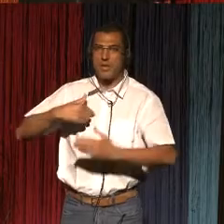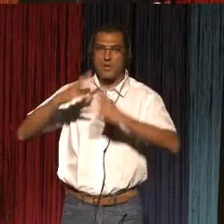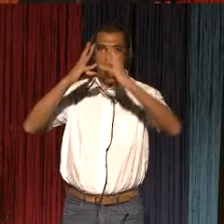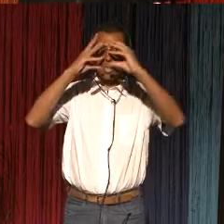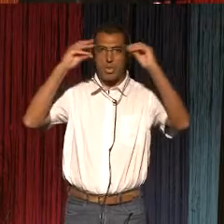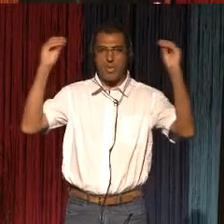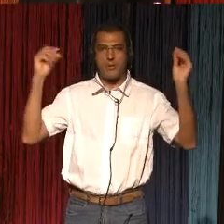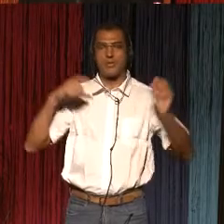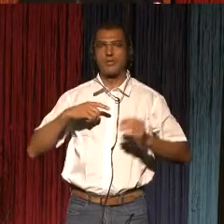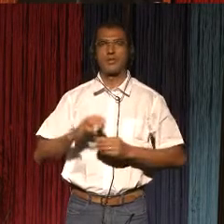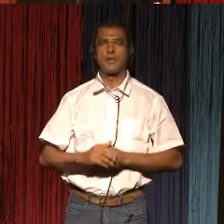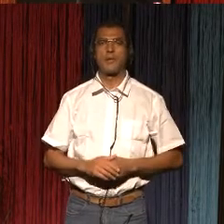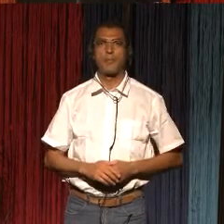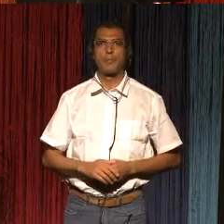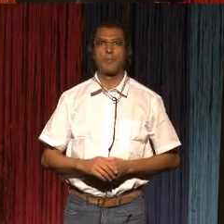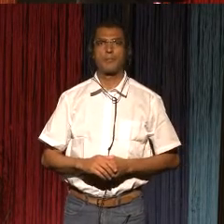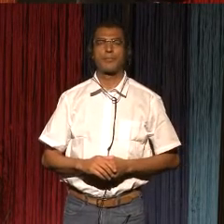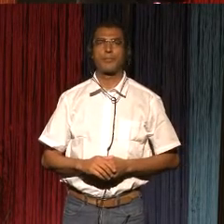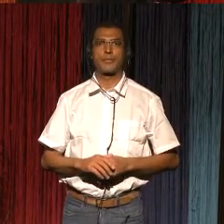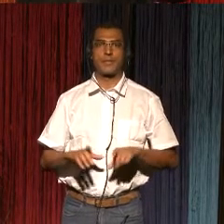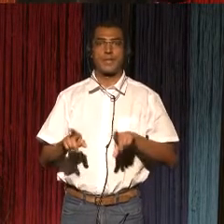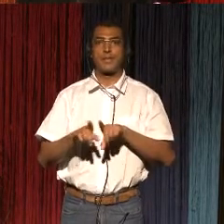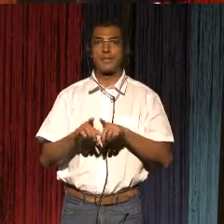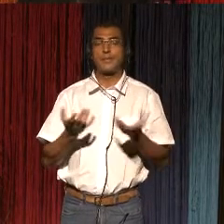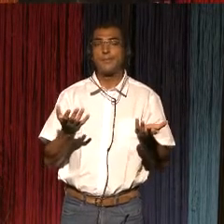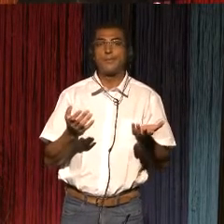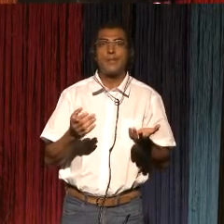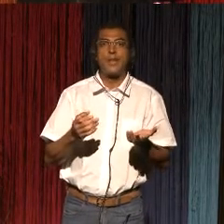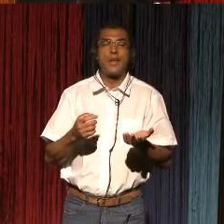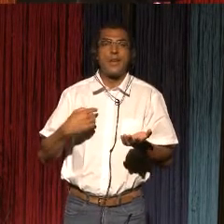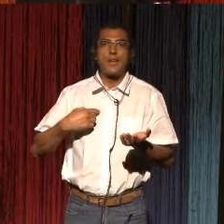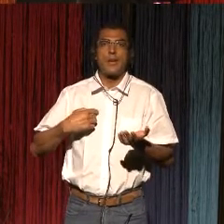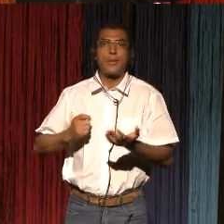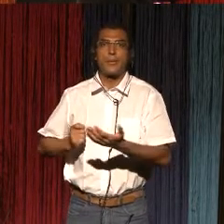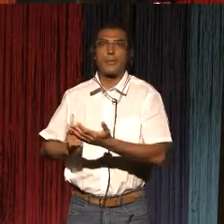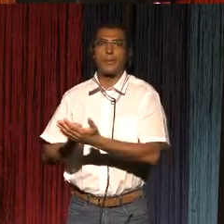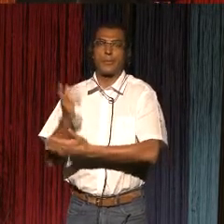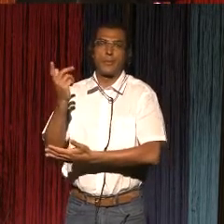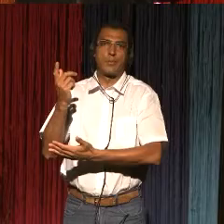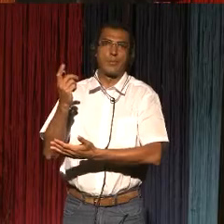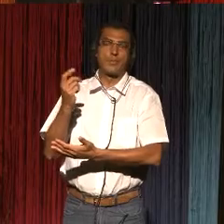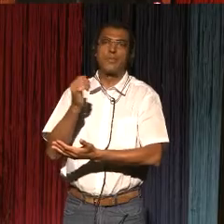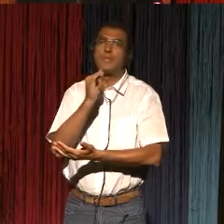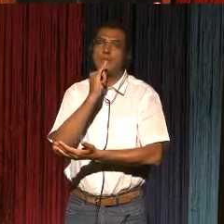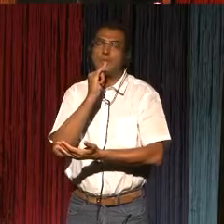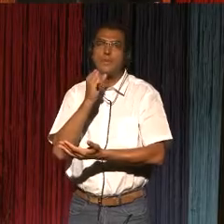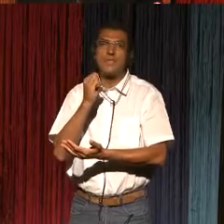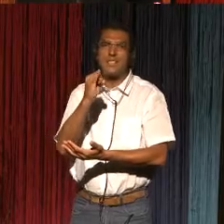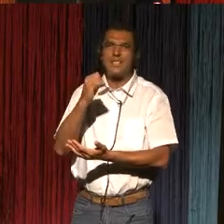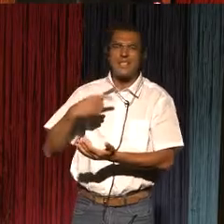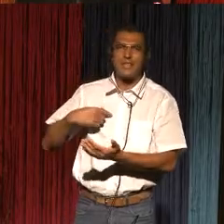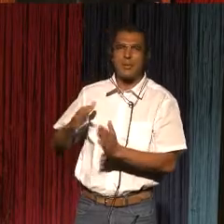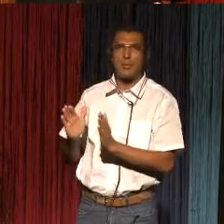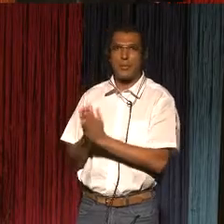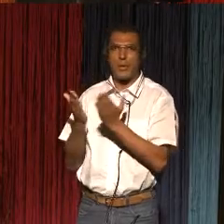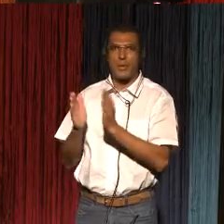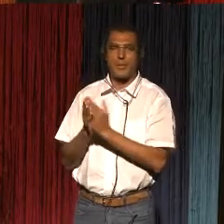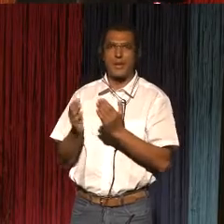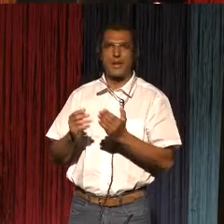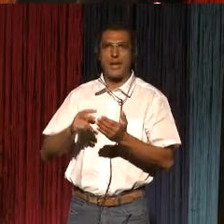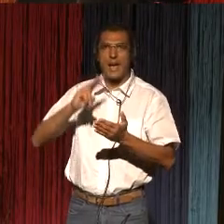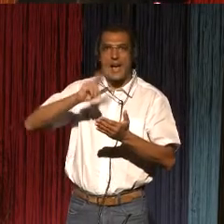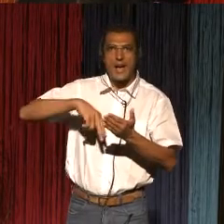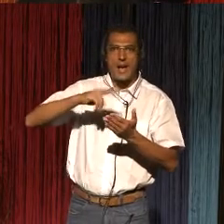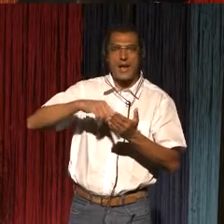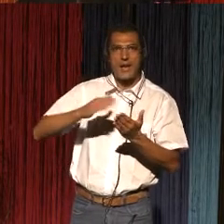dá para comprar o último dispositivo eletrônico ou o último livro? Não tem o menor problema.